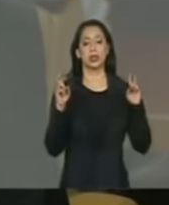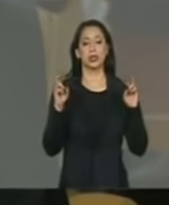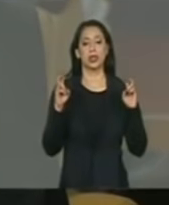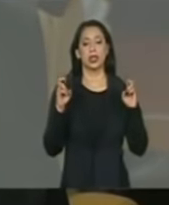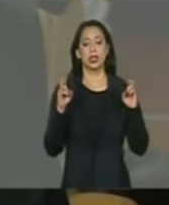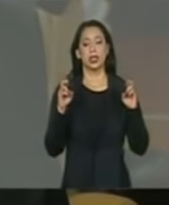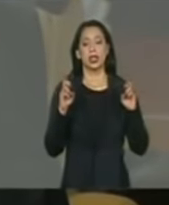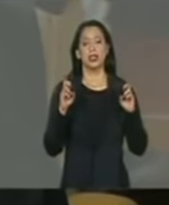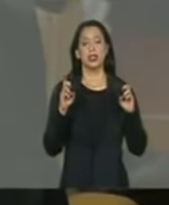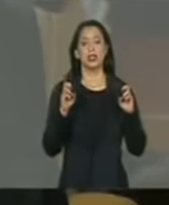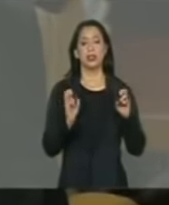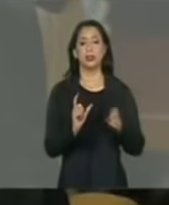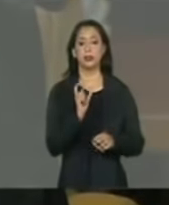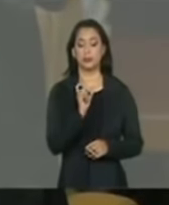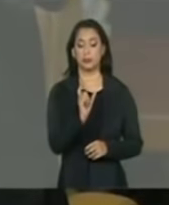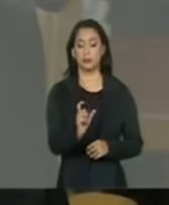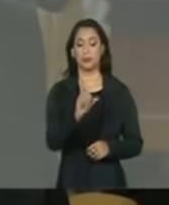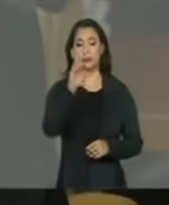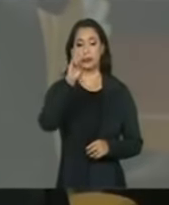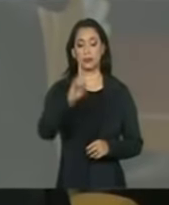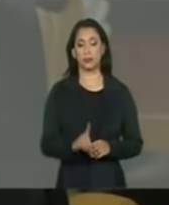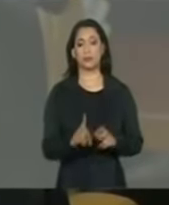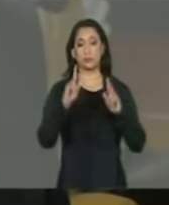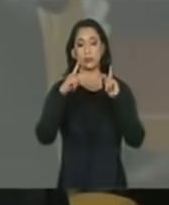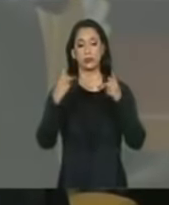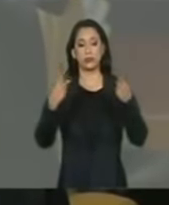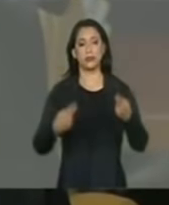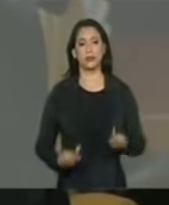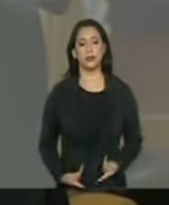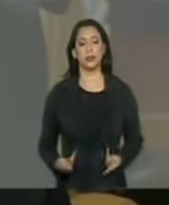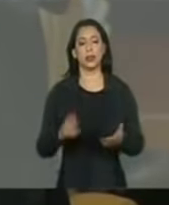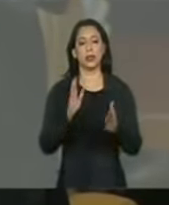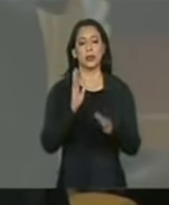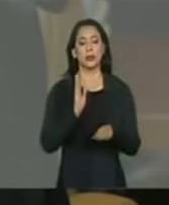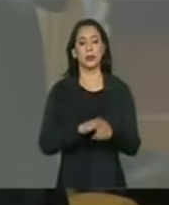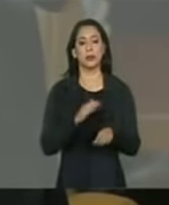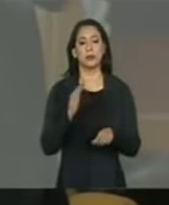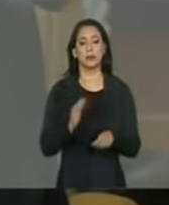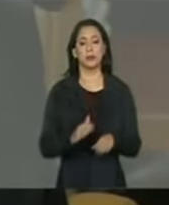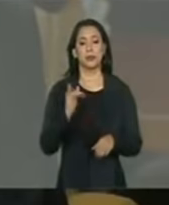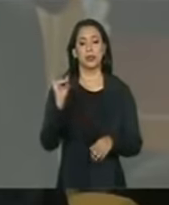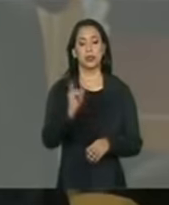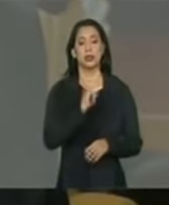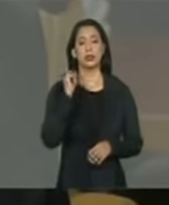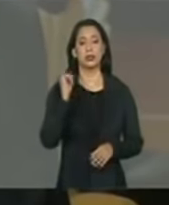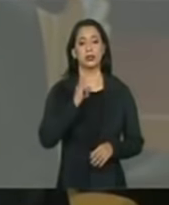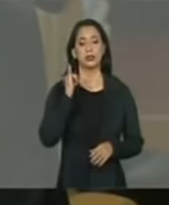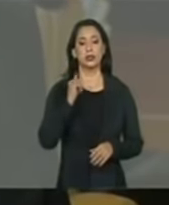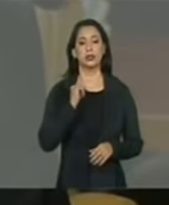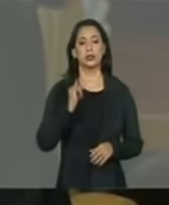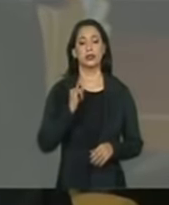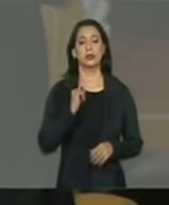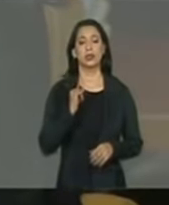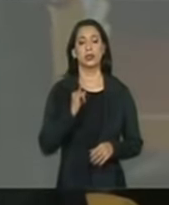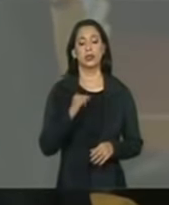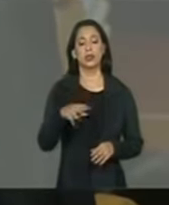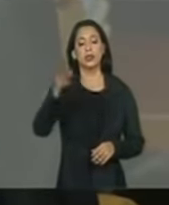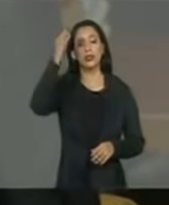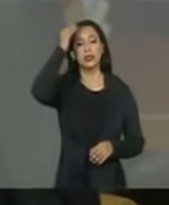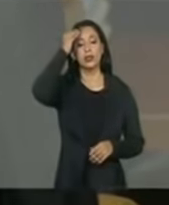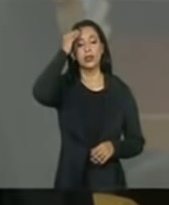hermenêutica e direitos humanos a norma mais favorável como critério que deve reger a interpretação do poder